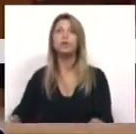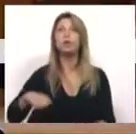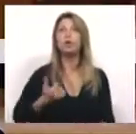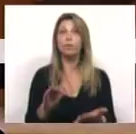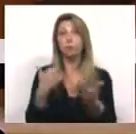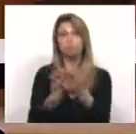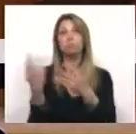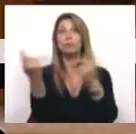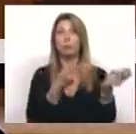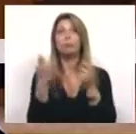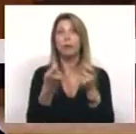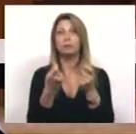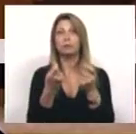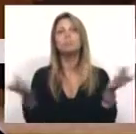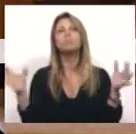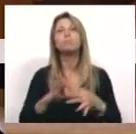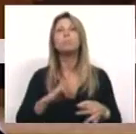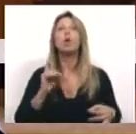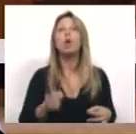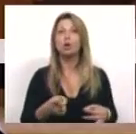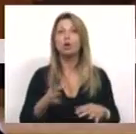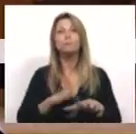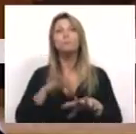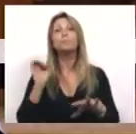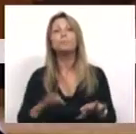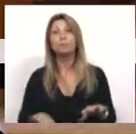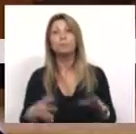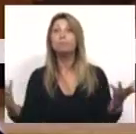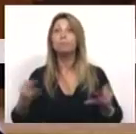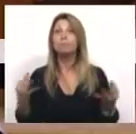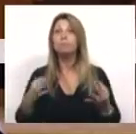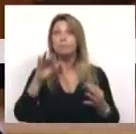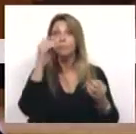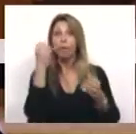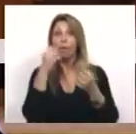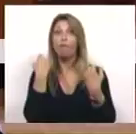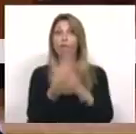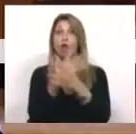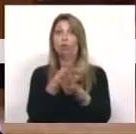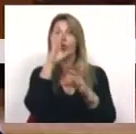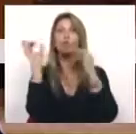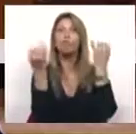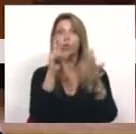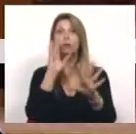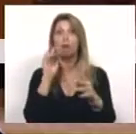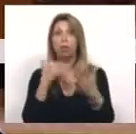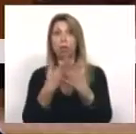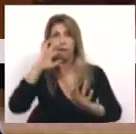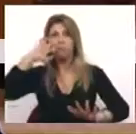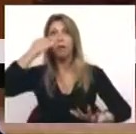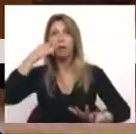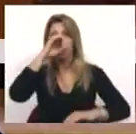este debate prende-se com o facto de os fogos florestais terem impactos ambientais bastante